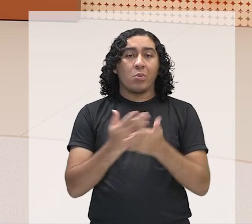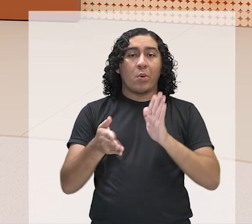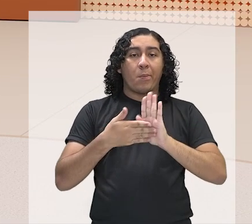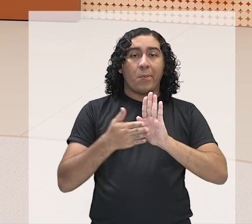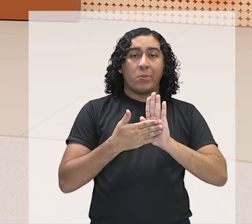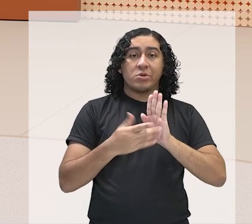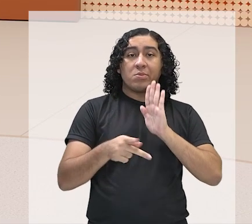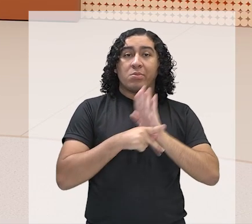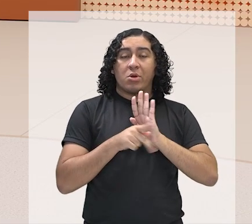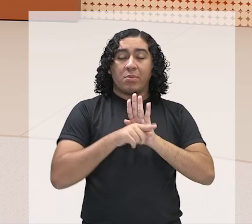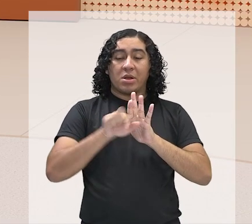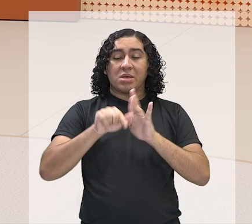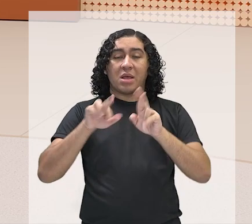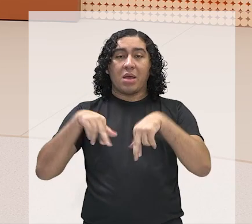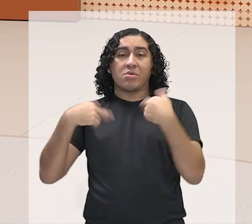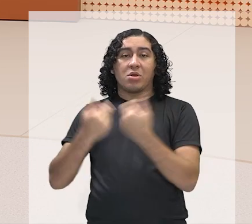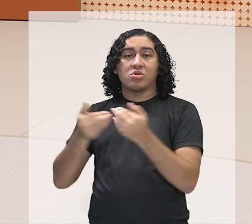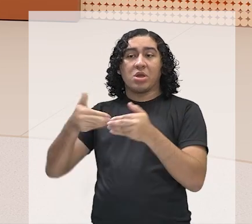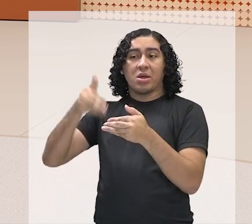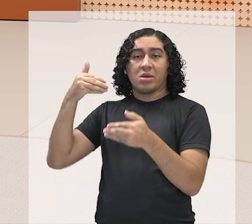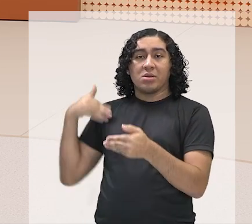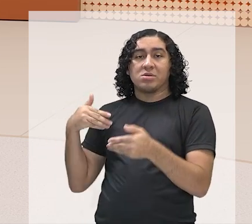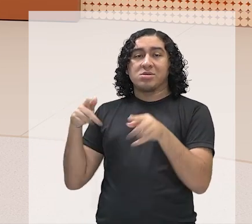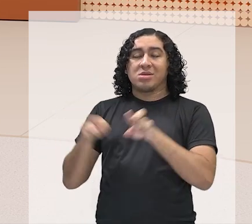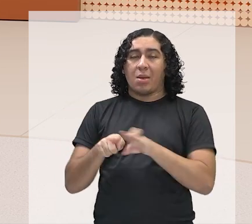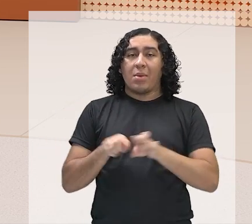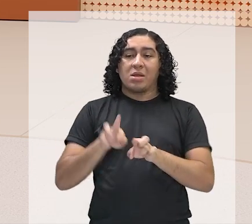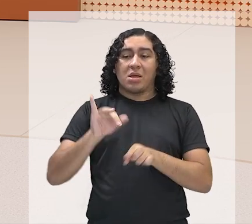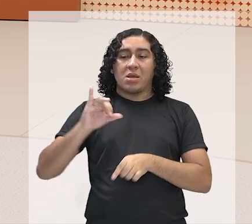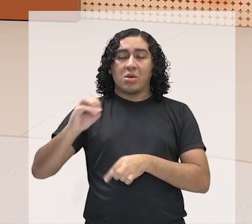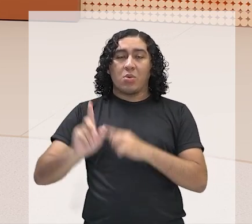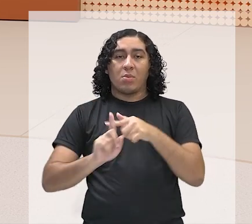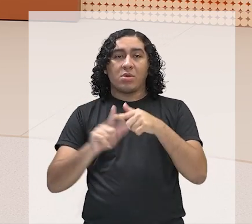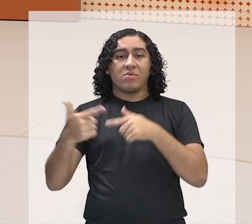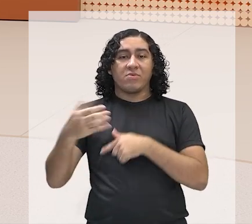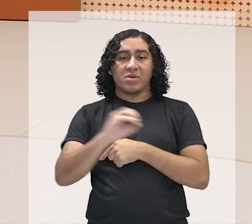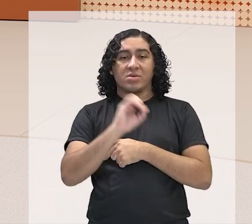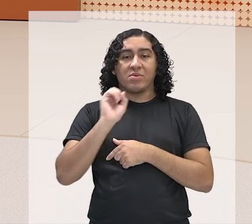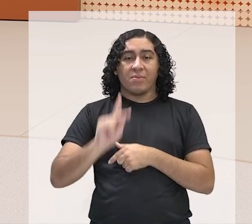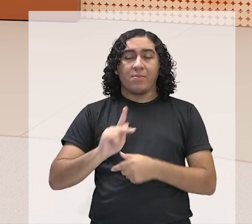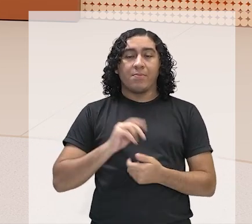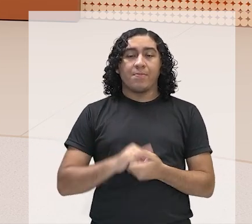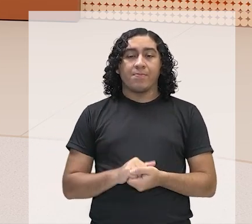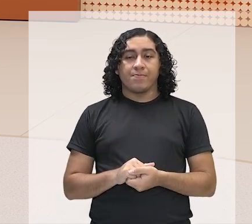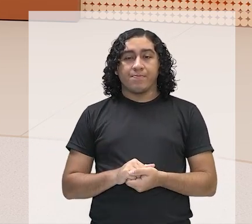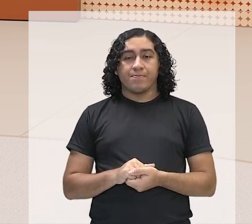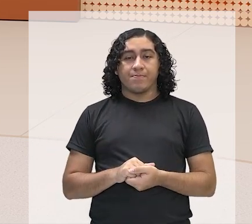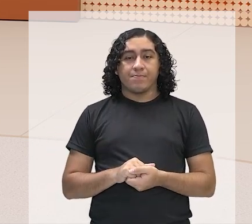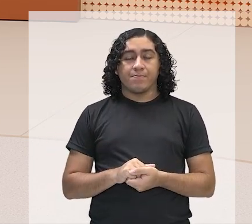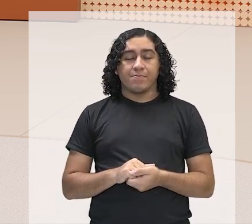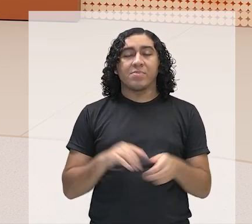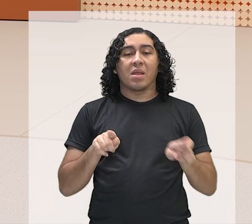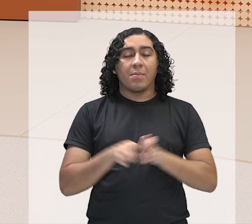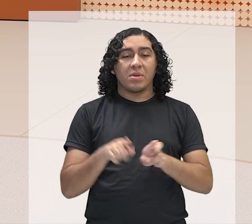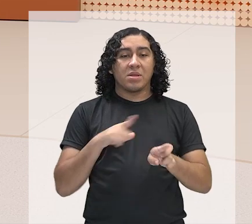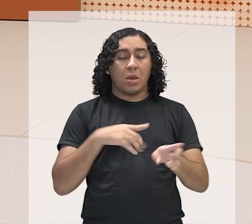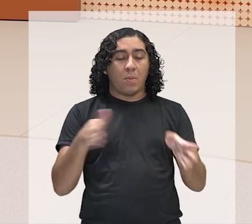lançadas nas outras conferências, inclusive na Rio+20, certo? Temos aqui uma linha do tempo, tá?